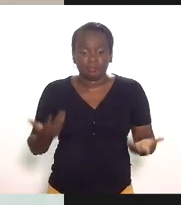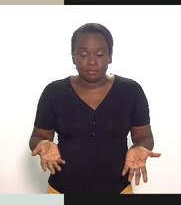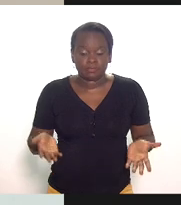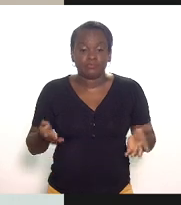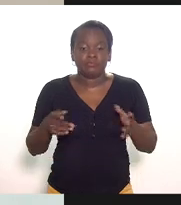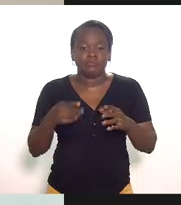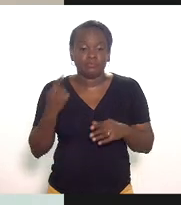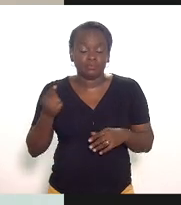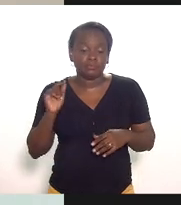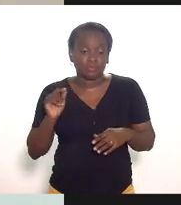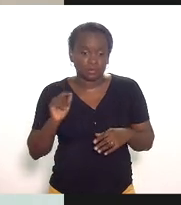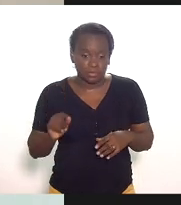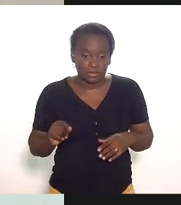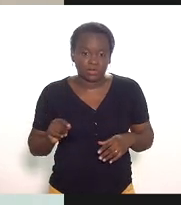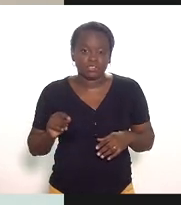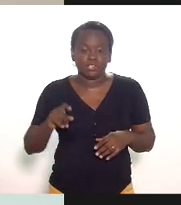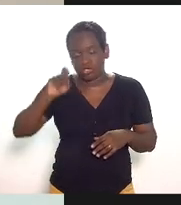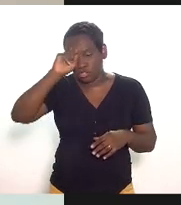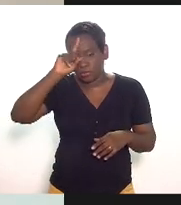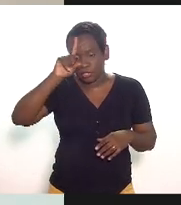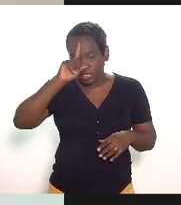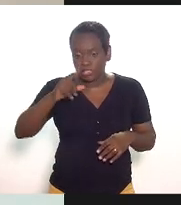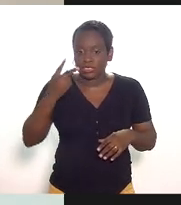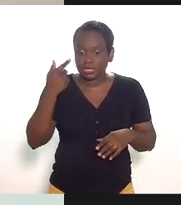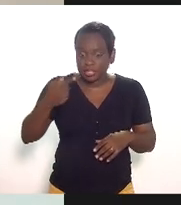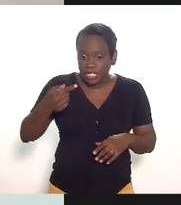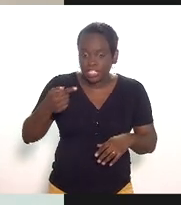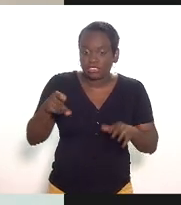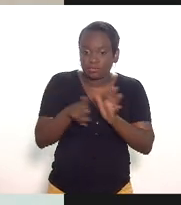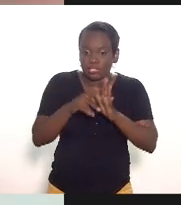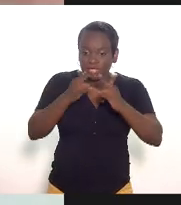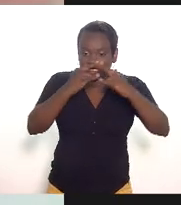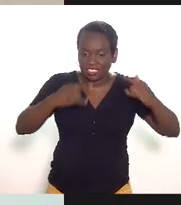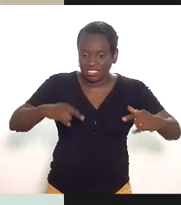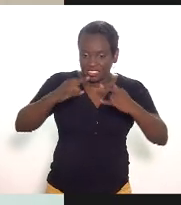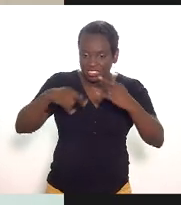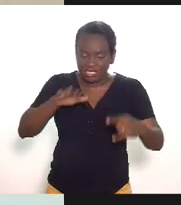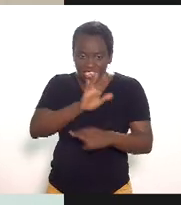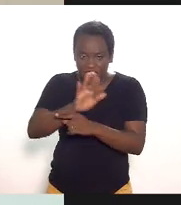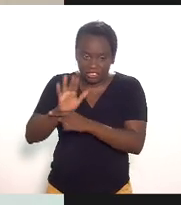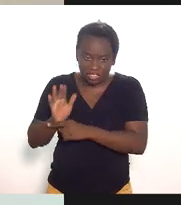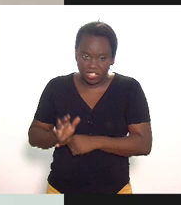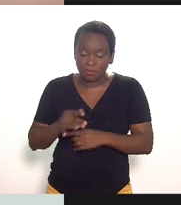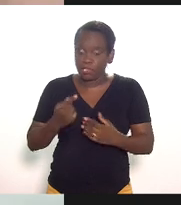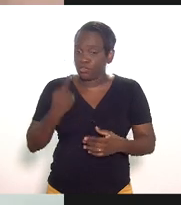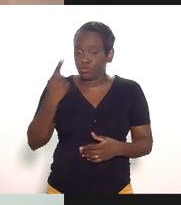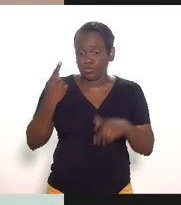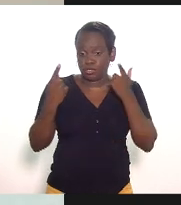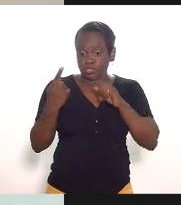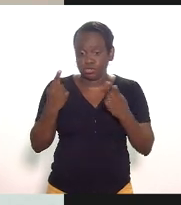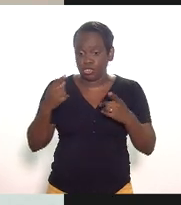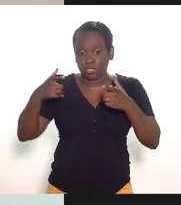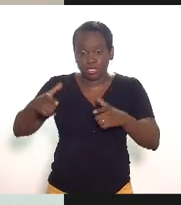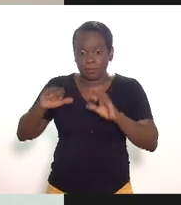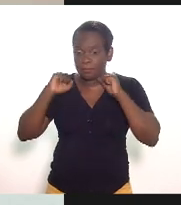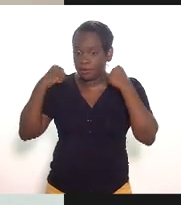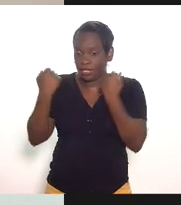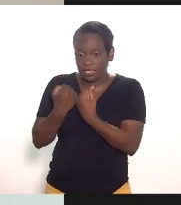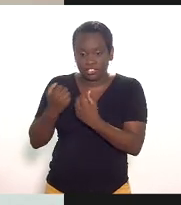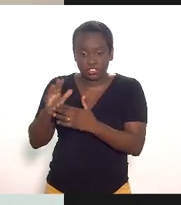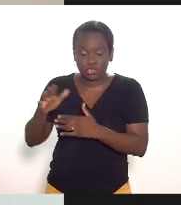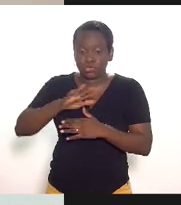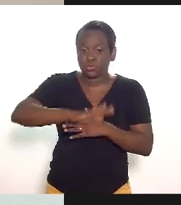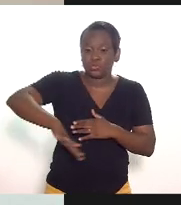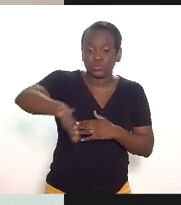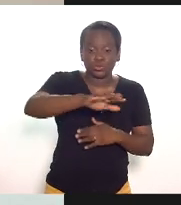construção, né, dos 7 hospitais de campanha, que, na verdade, dos 7, só teve um que funcionou, que foi do Maracanã, porque o